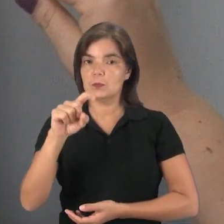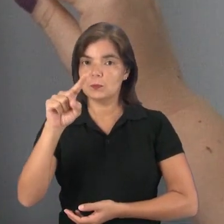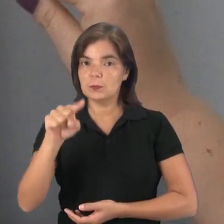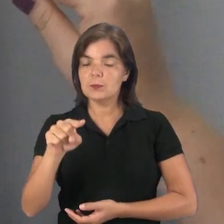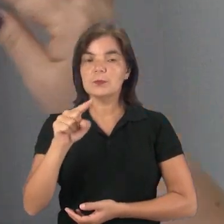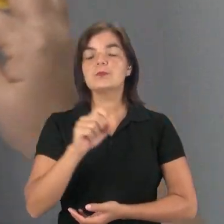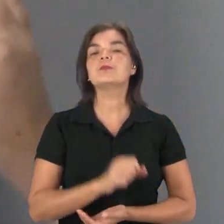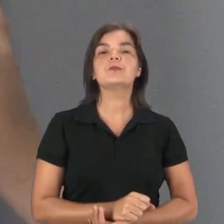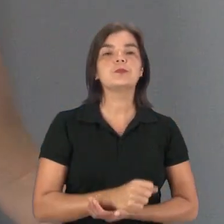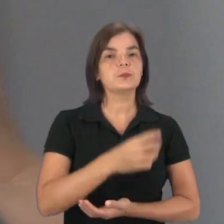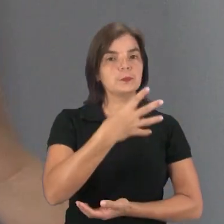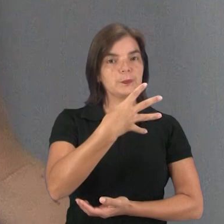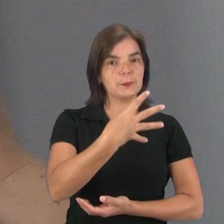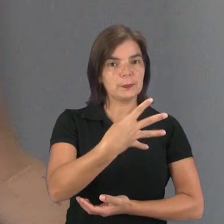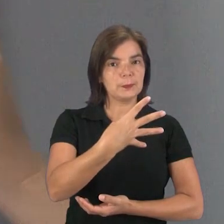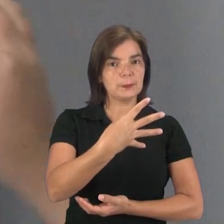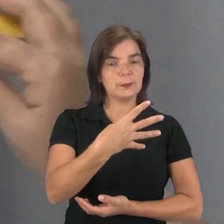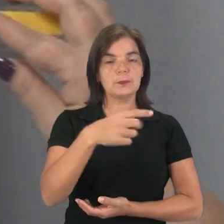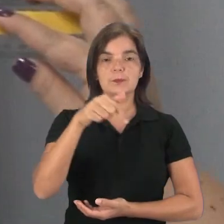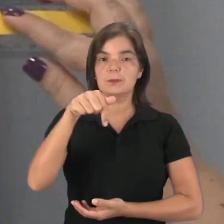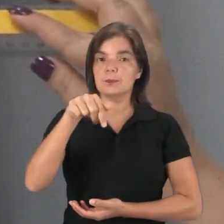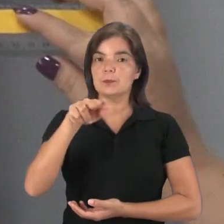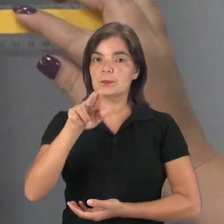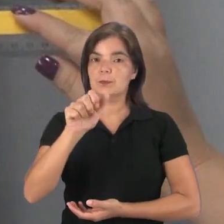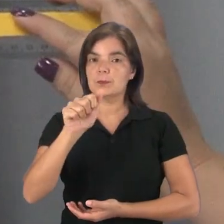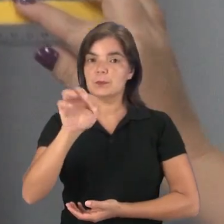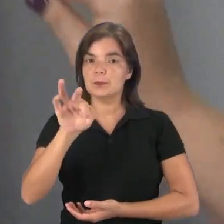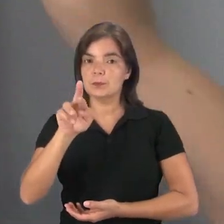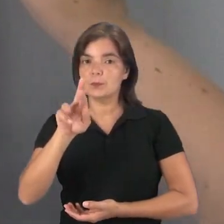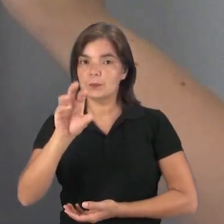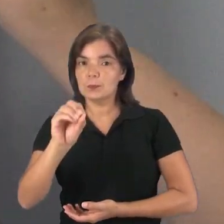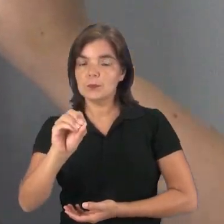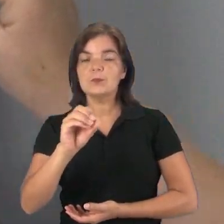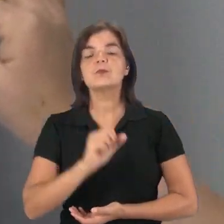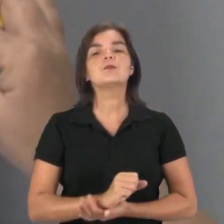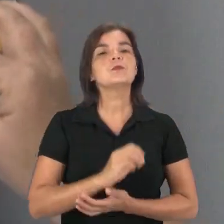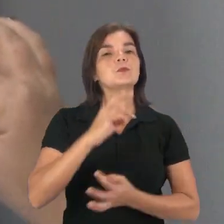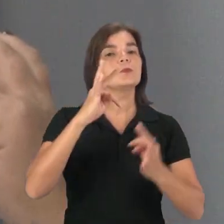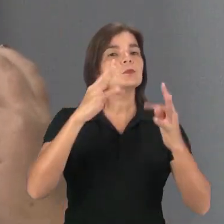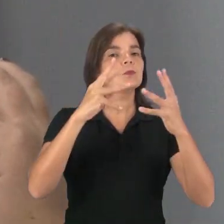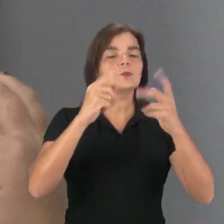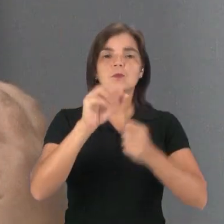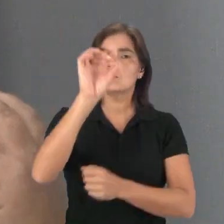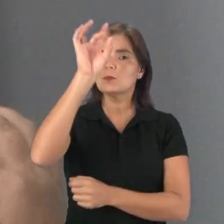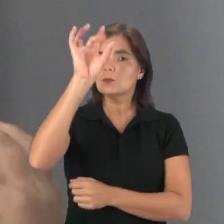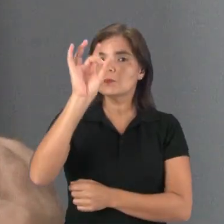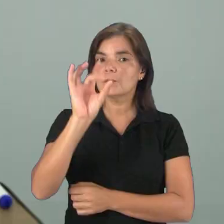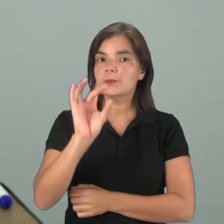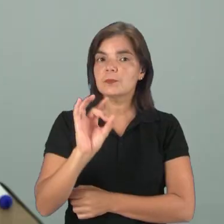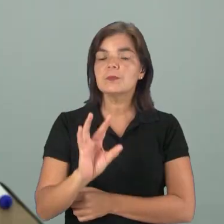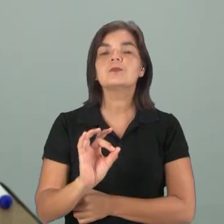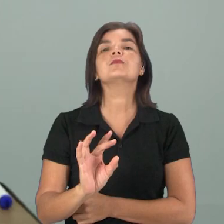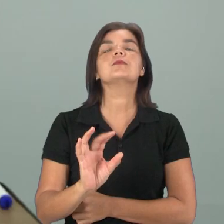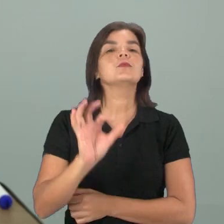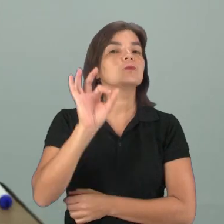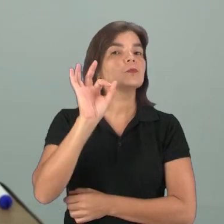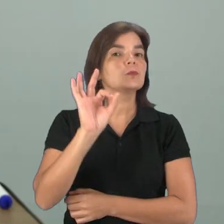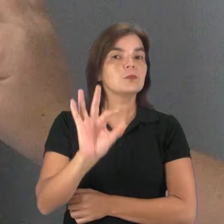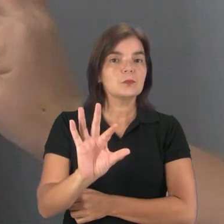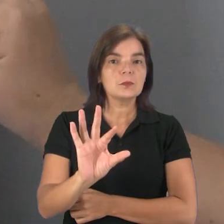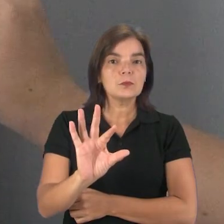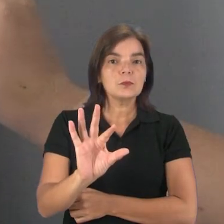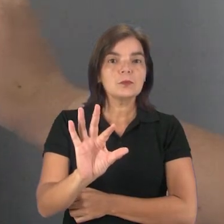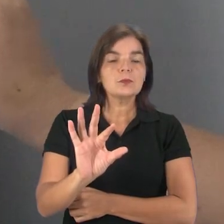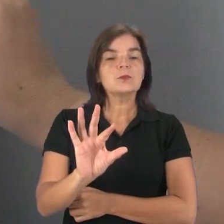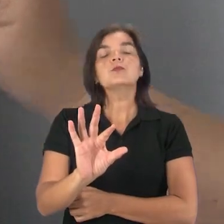nós lemos? A escrita 3. 4 e o 4. Todos esses aqui são apenas de